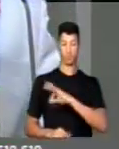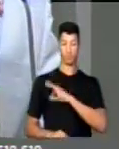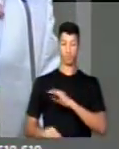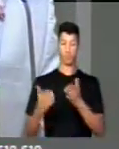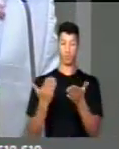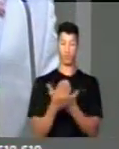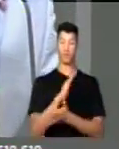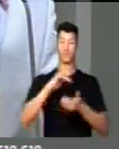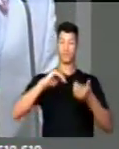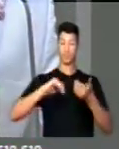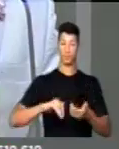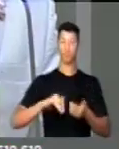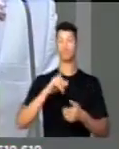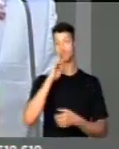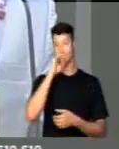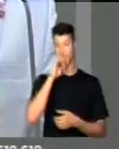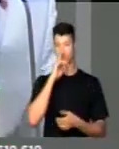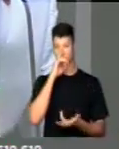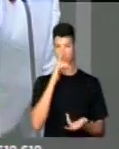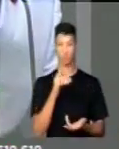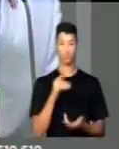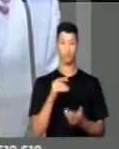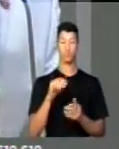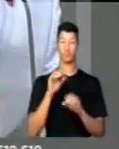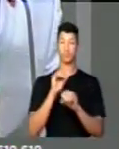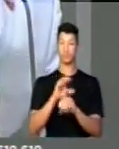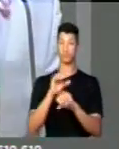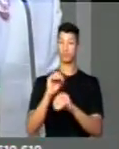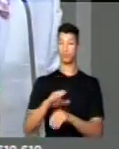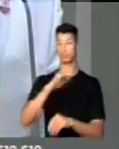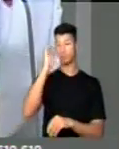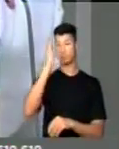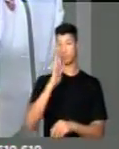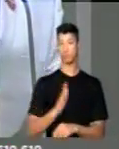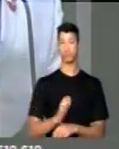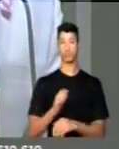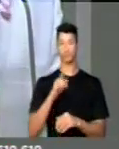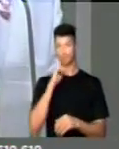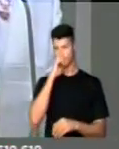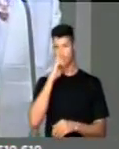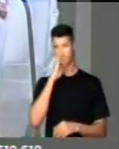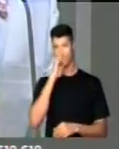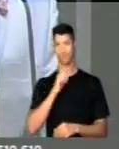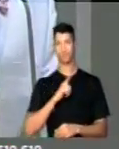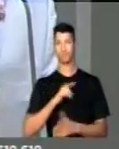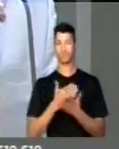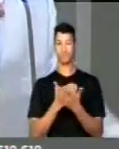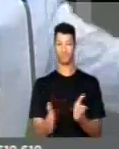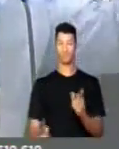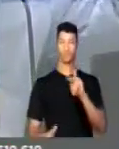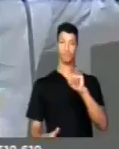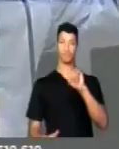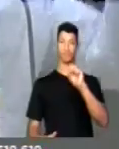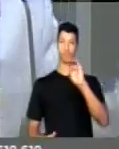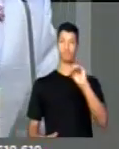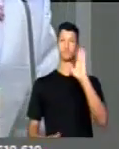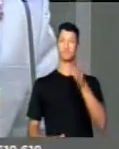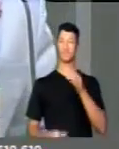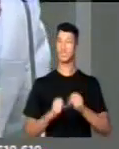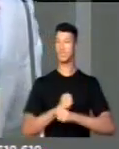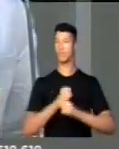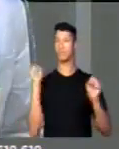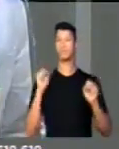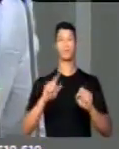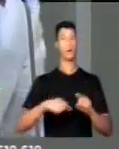este Congresso está em risco. Os educadores brasileiros correm o risco de perder um piso que já é aviltante,